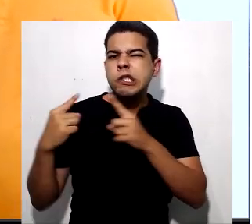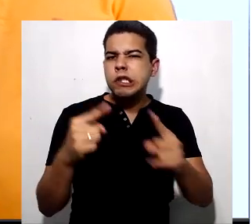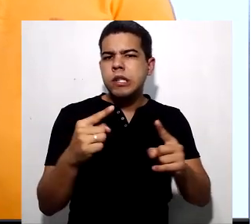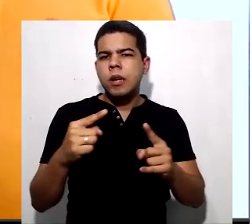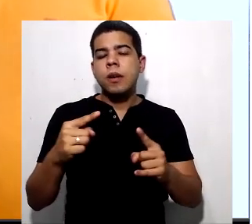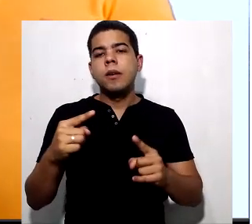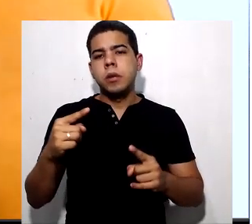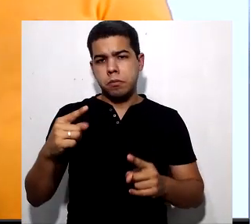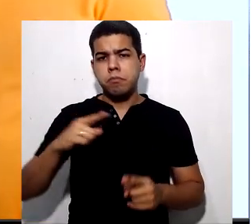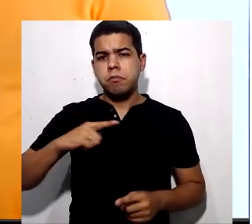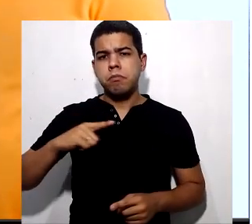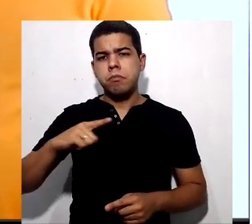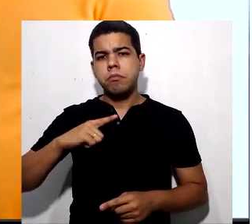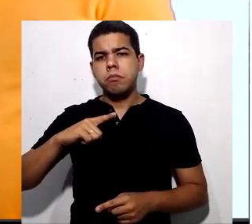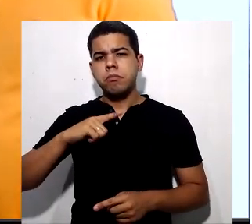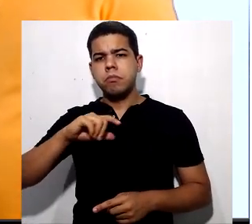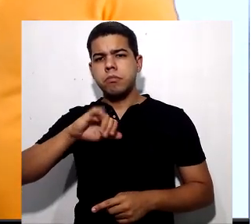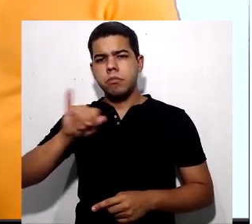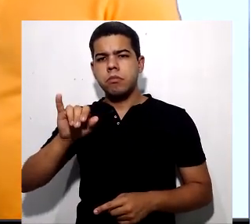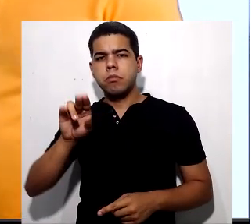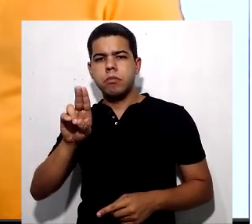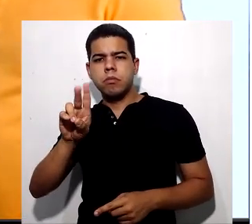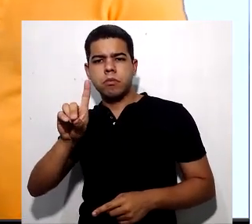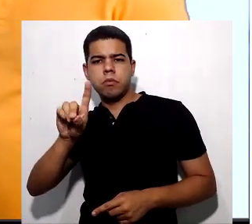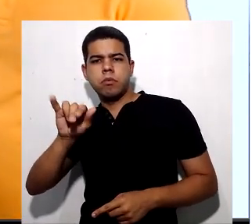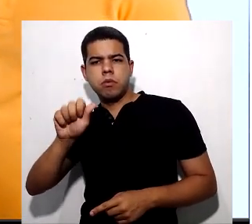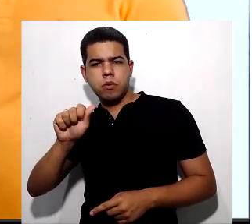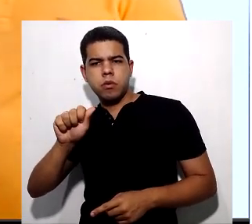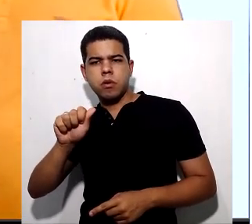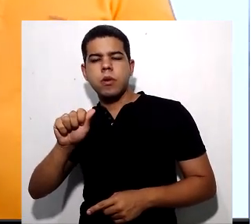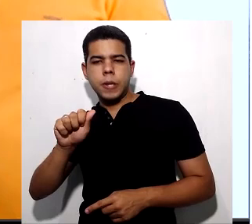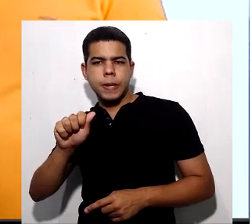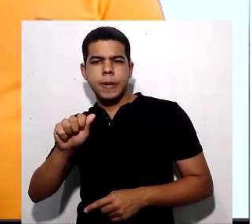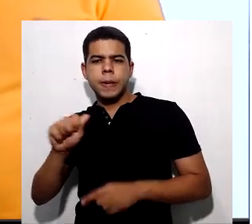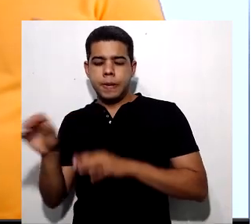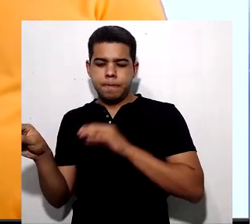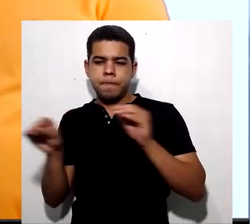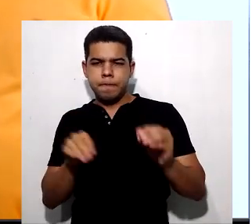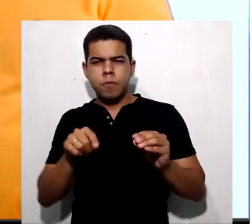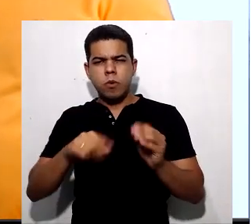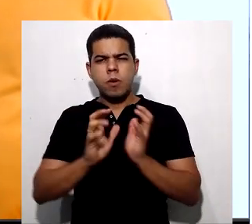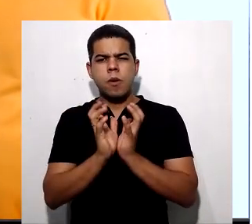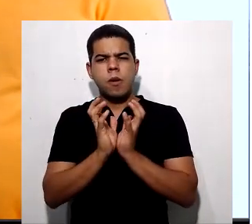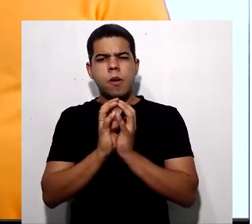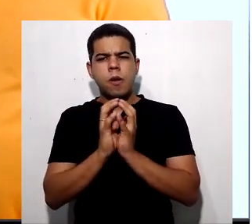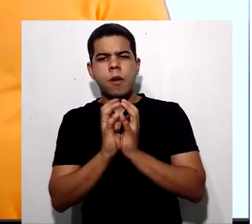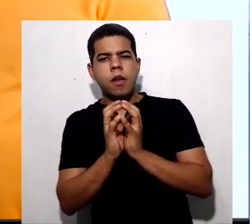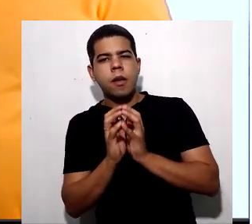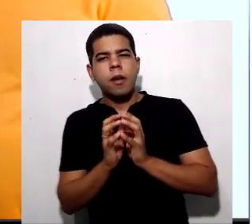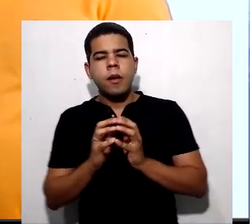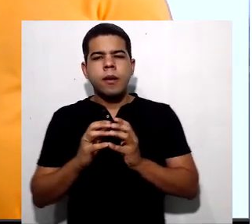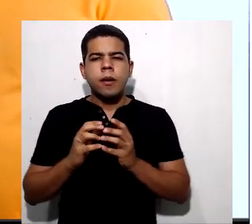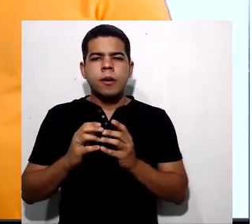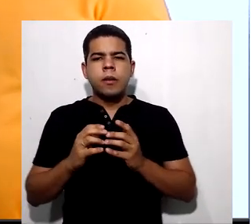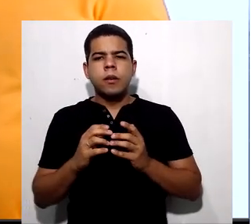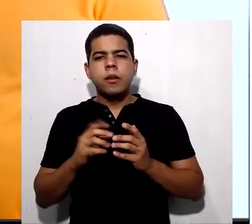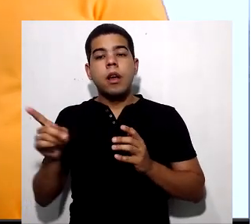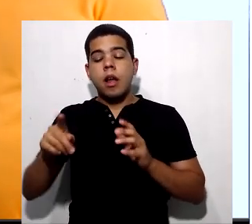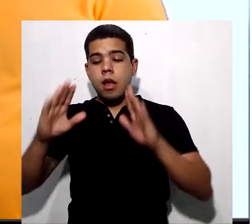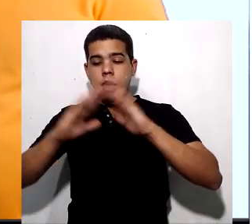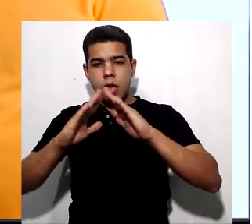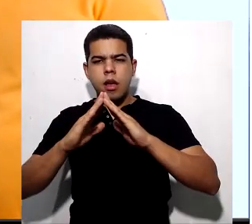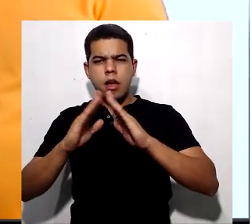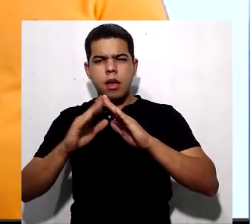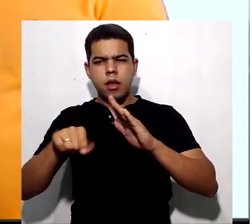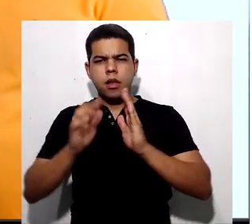ela que era judia, mais uma vez, repito, vem aos 2 anos de idade morando em Recife, e em Recife ela mora na